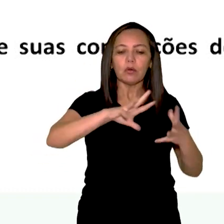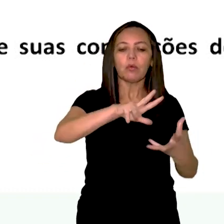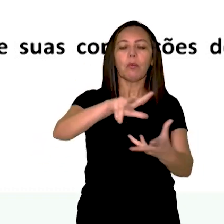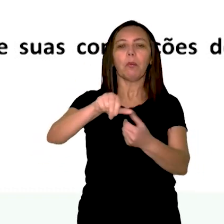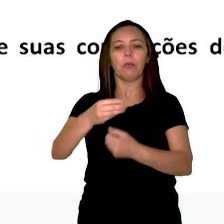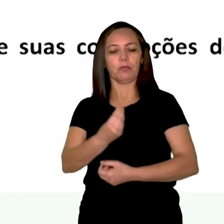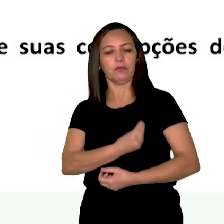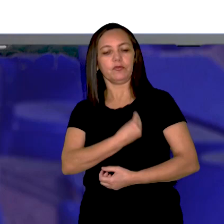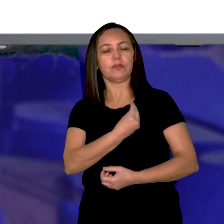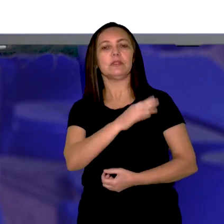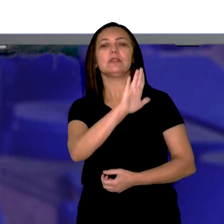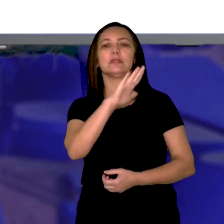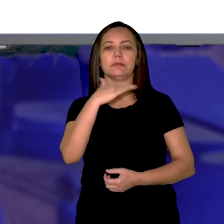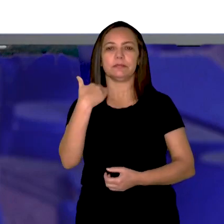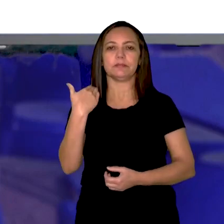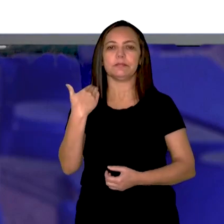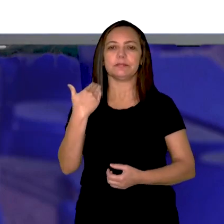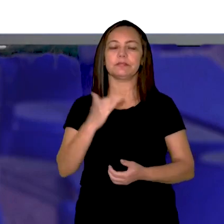e morte.